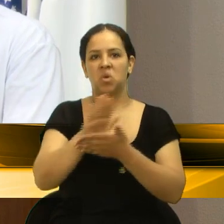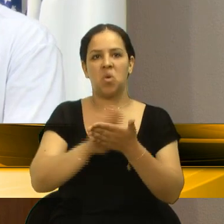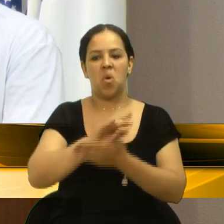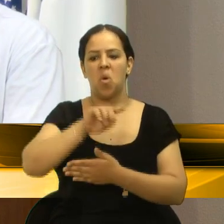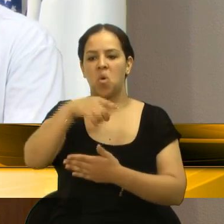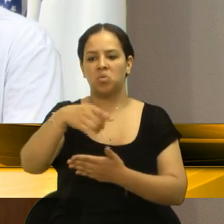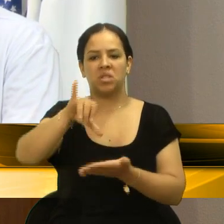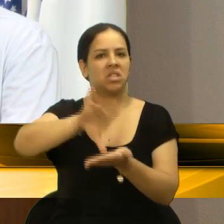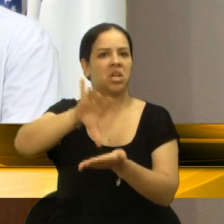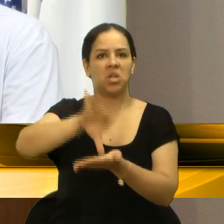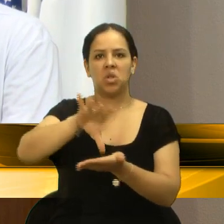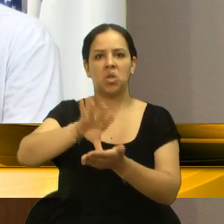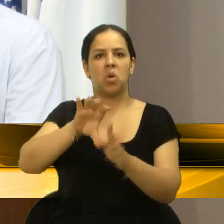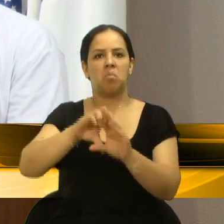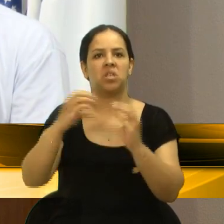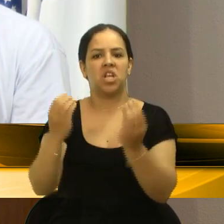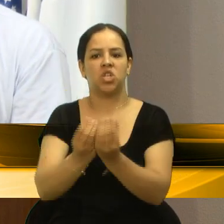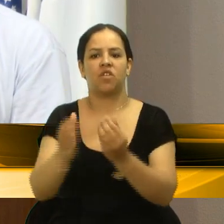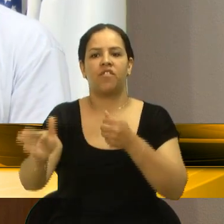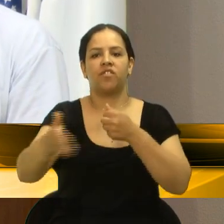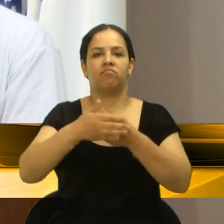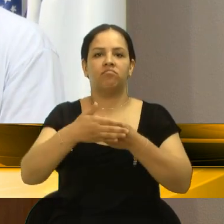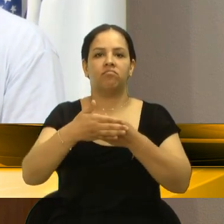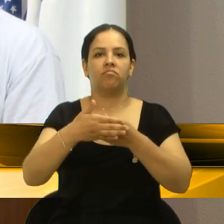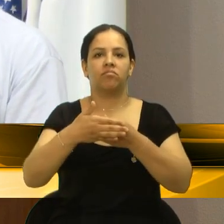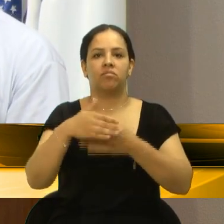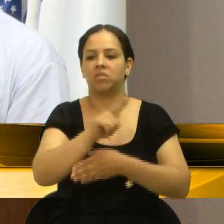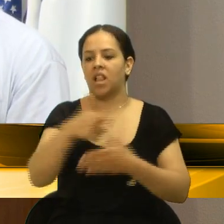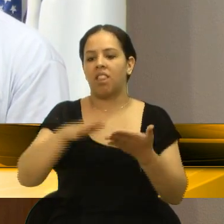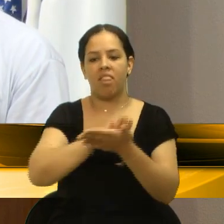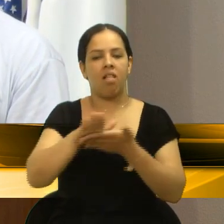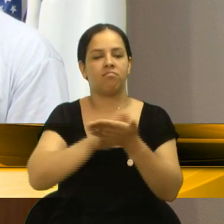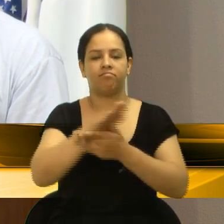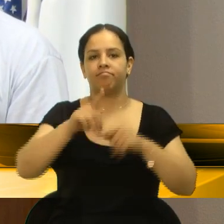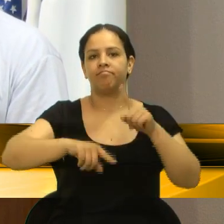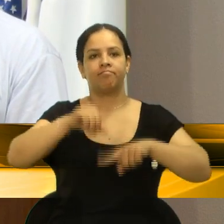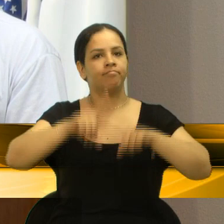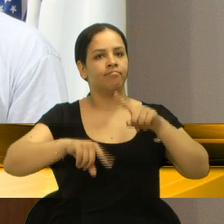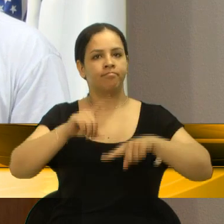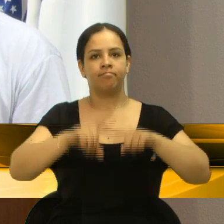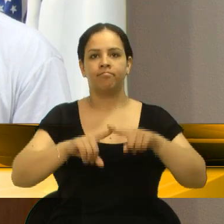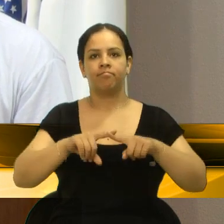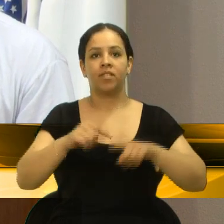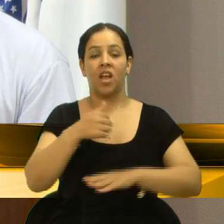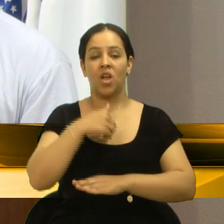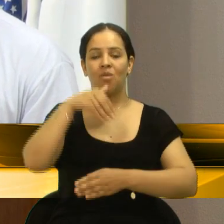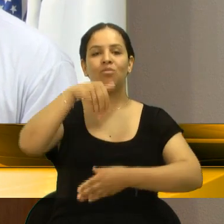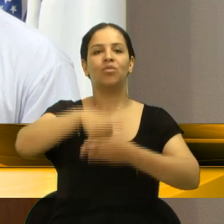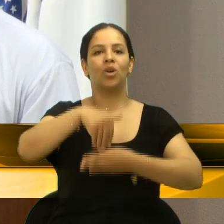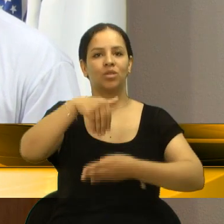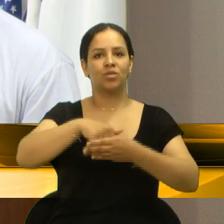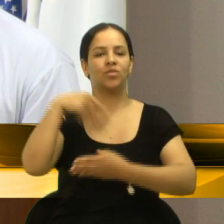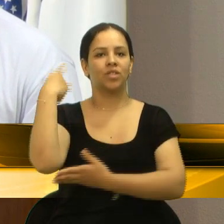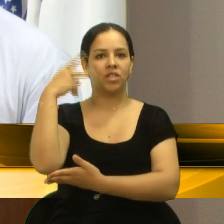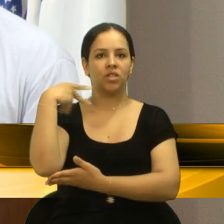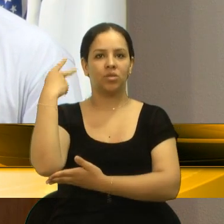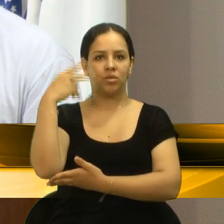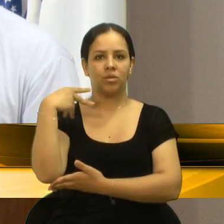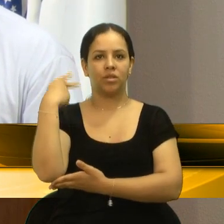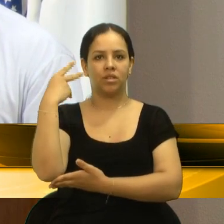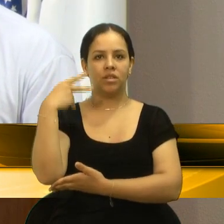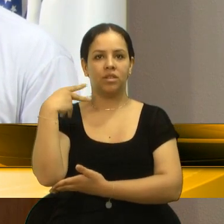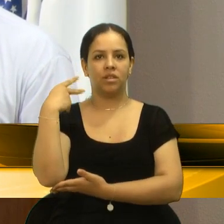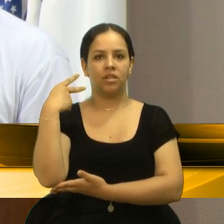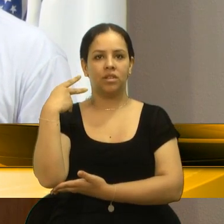estão fechados sem nenhuma atividade. Eu voto, vereador Renato Nunes,